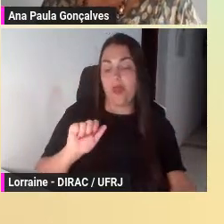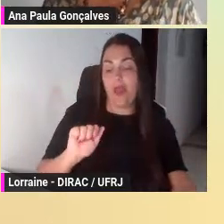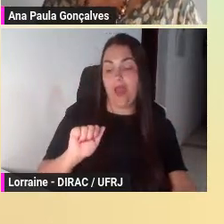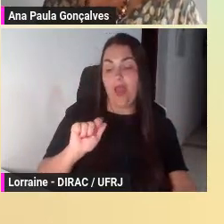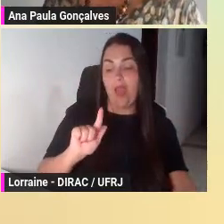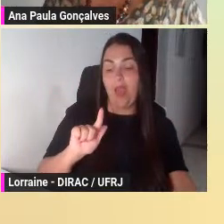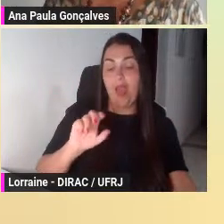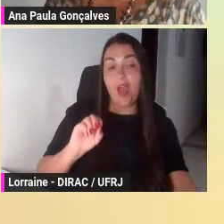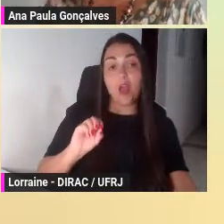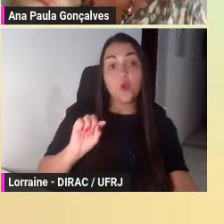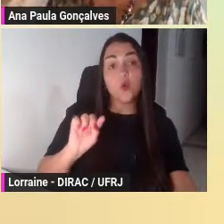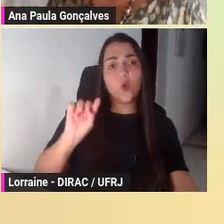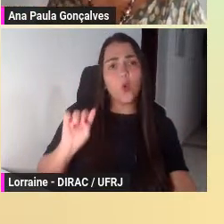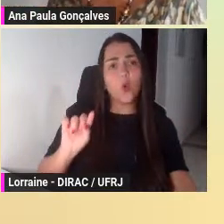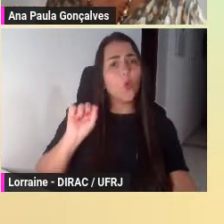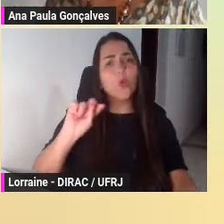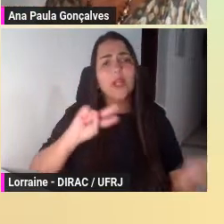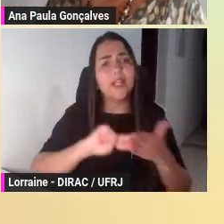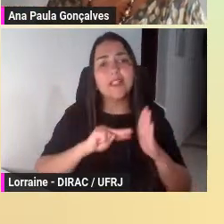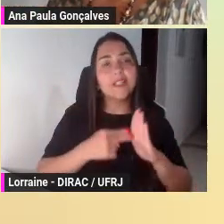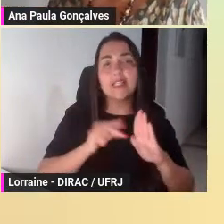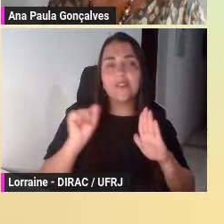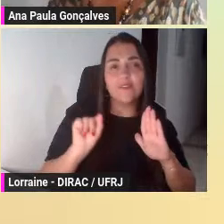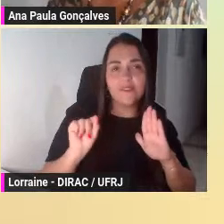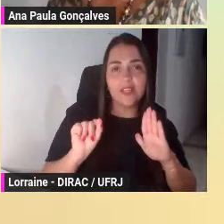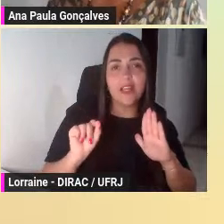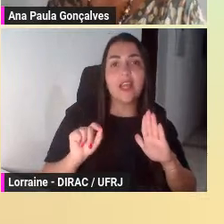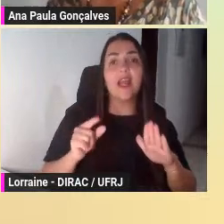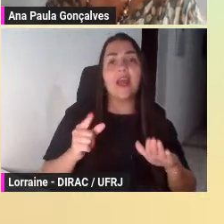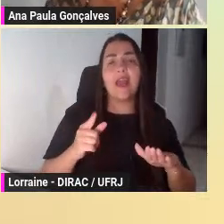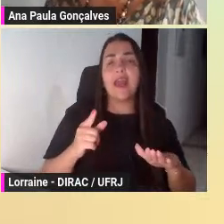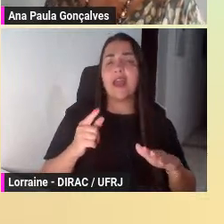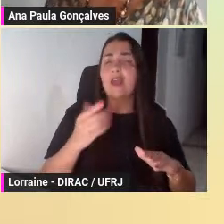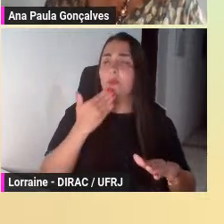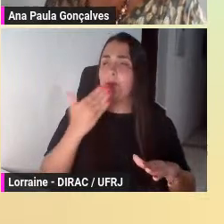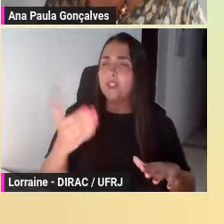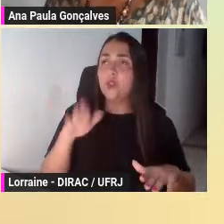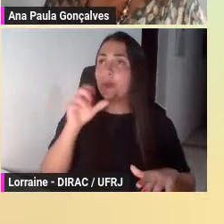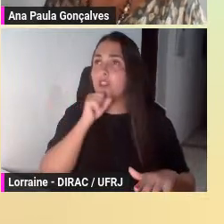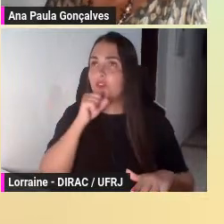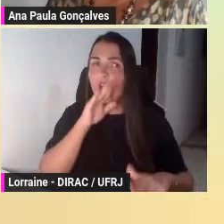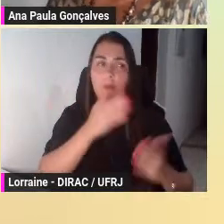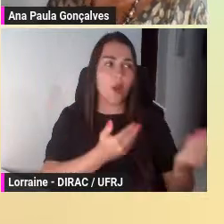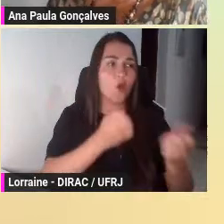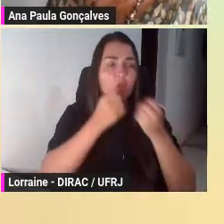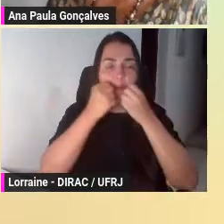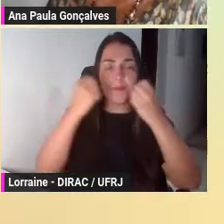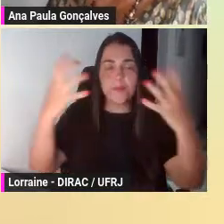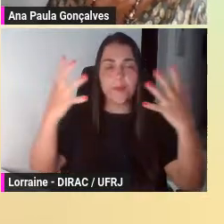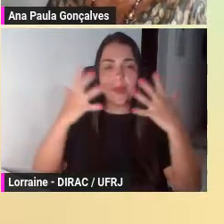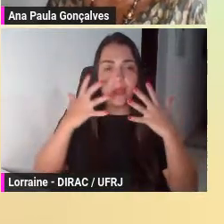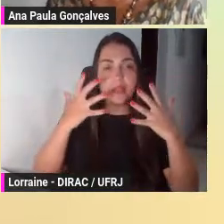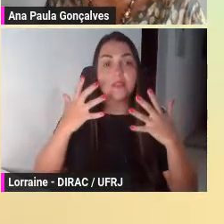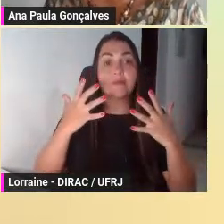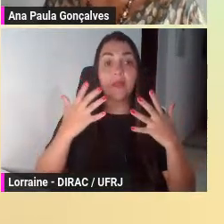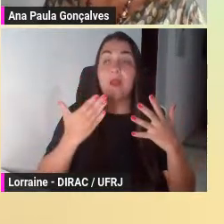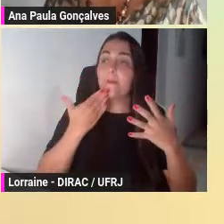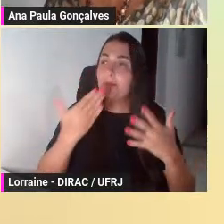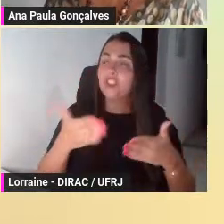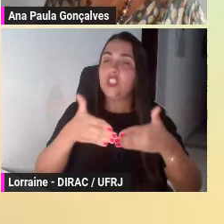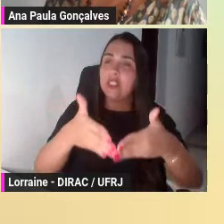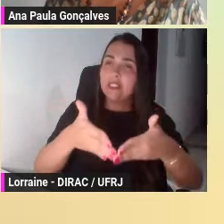quer dizer pedir a bênção aos mais velhos e aos mais novos, e pedir licença, né, para